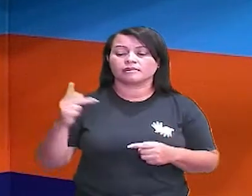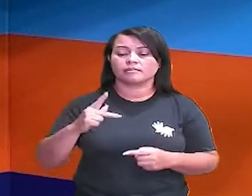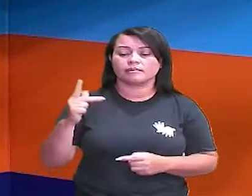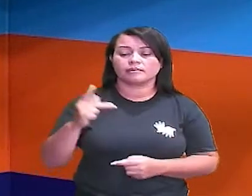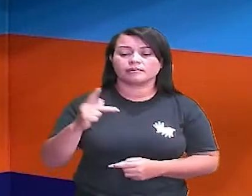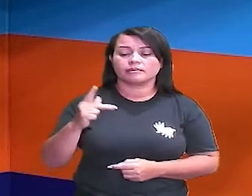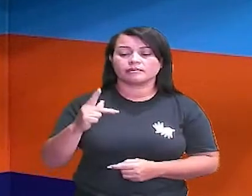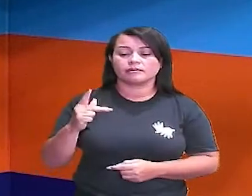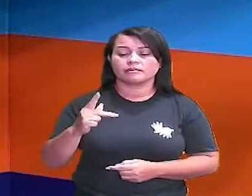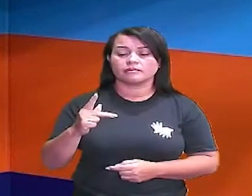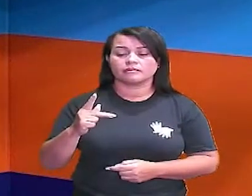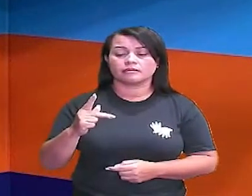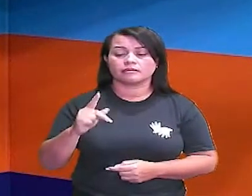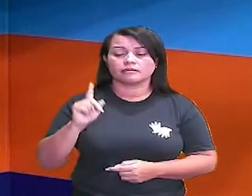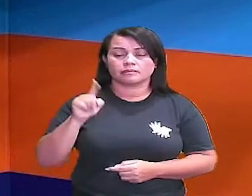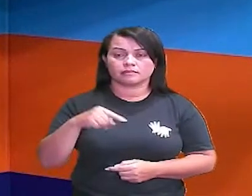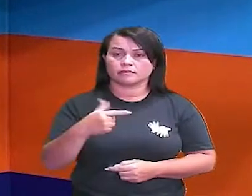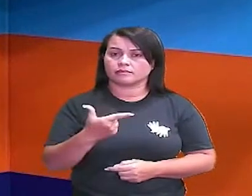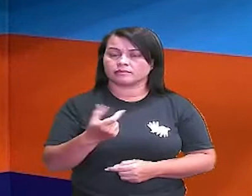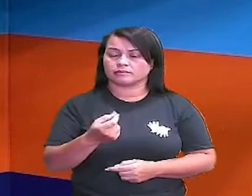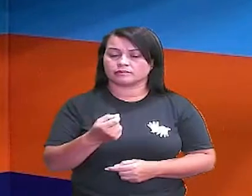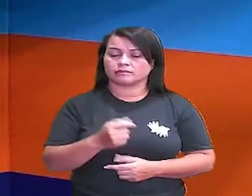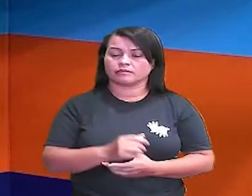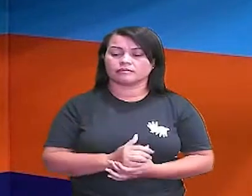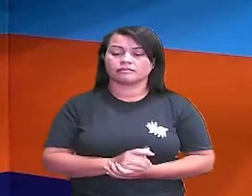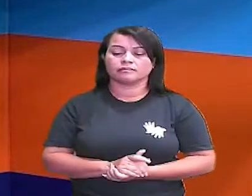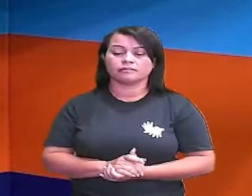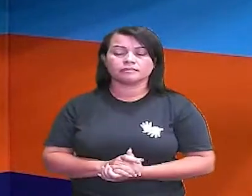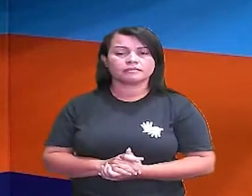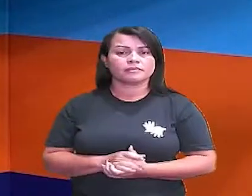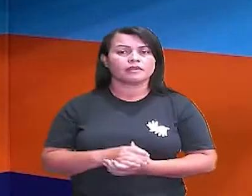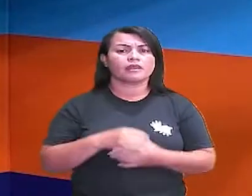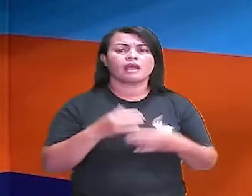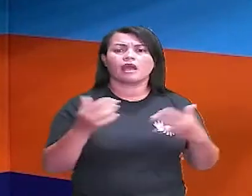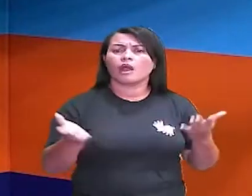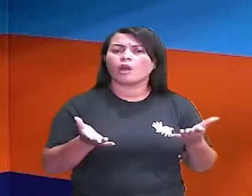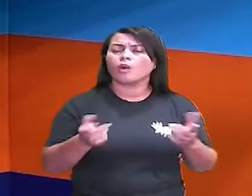número 20, não é isso, gente? Agora, a gente vai